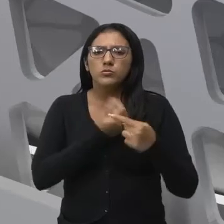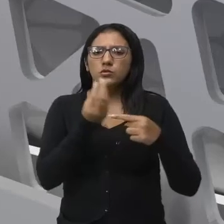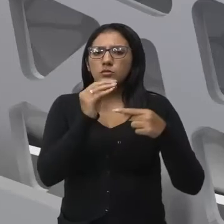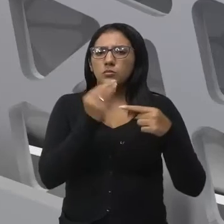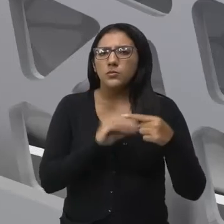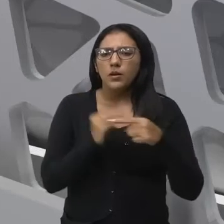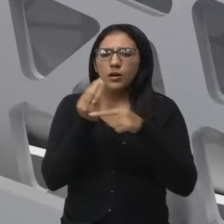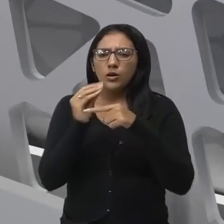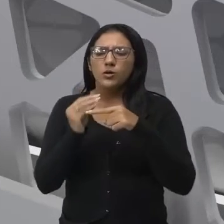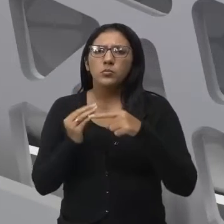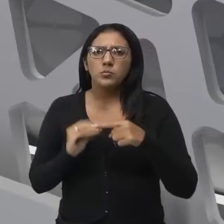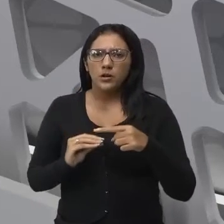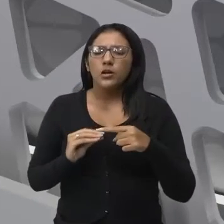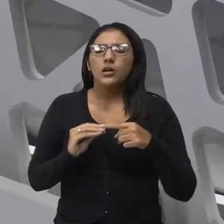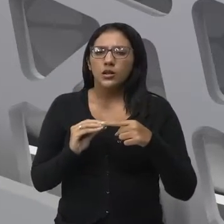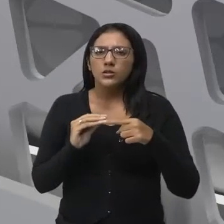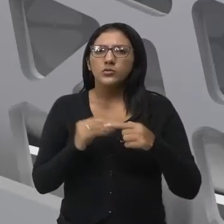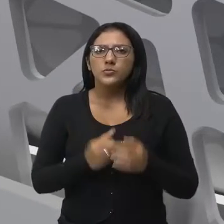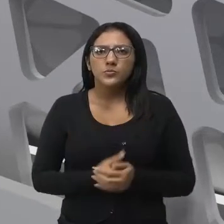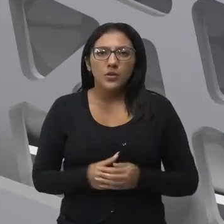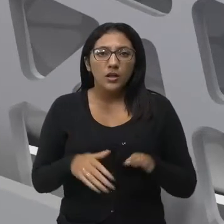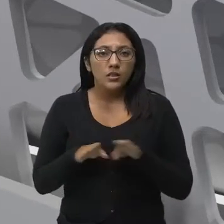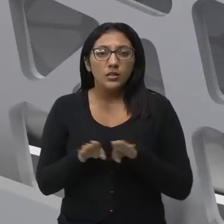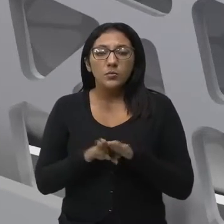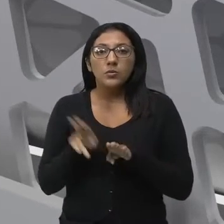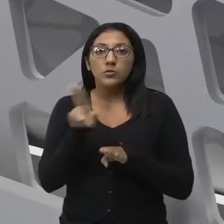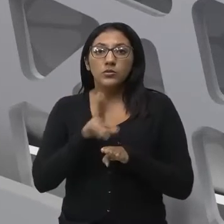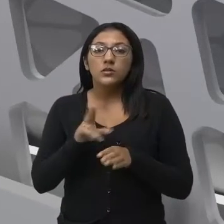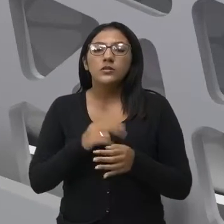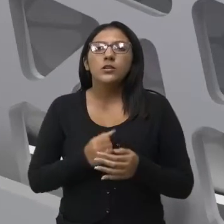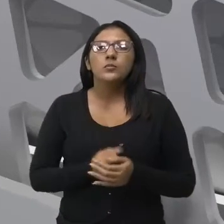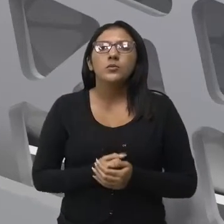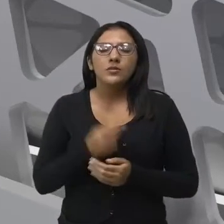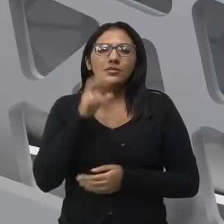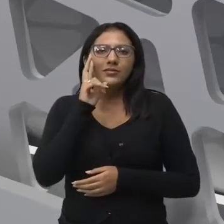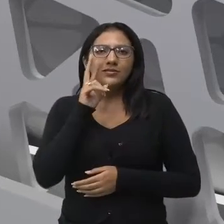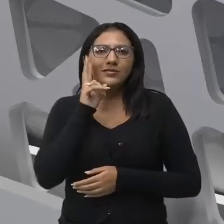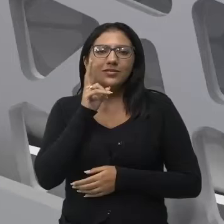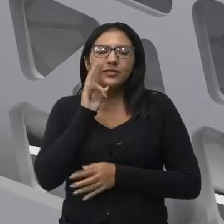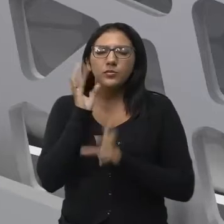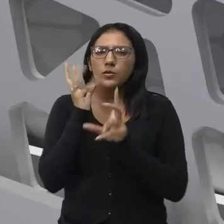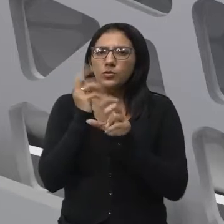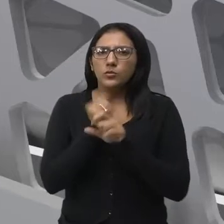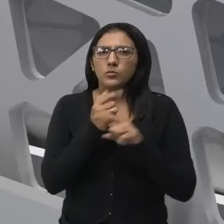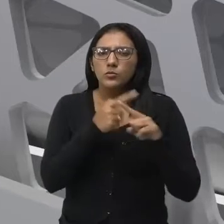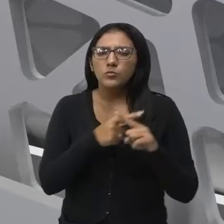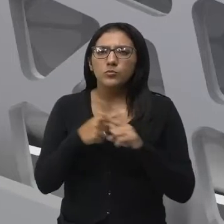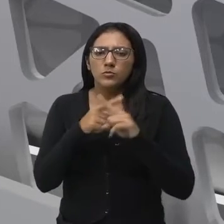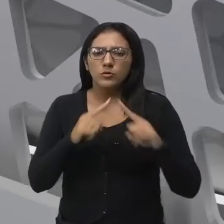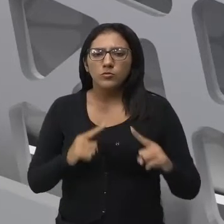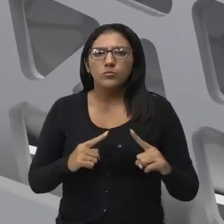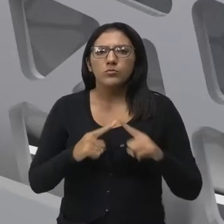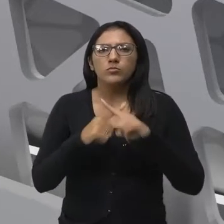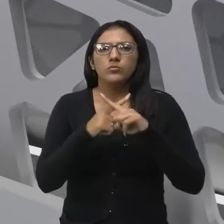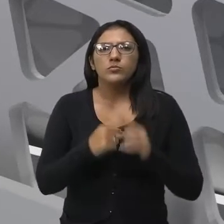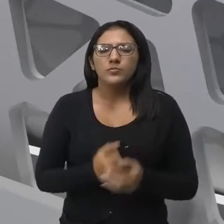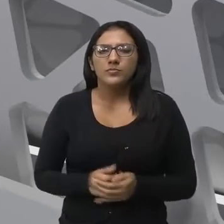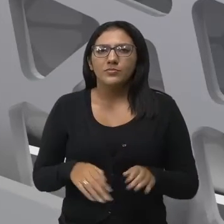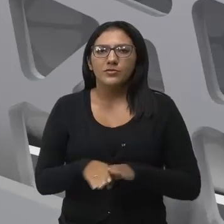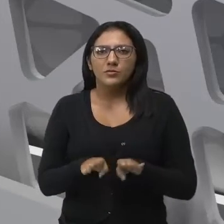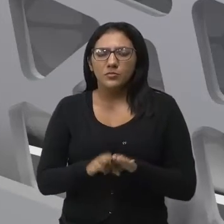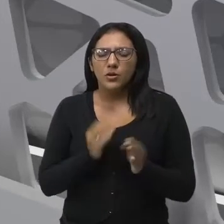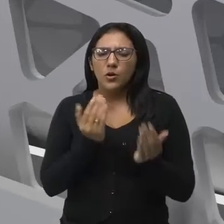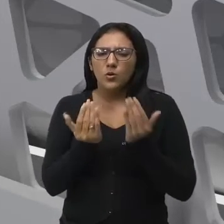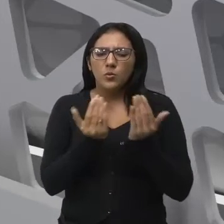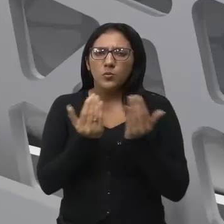forma direta ou de forma inversa. Utilizamos também aqui a regra de 3, né? Para fazer o cálculo. Vimos também aqui a proporção,